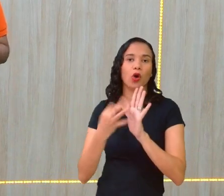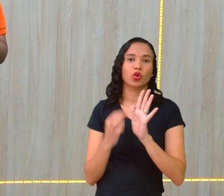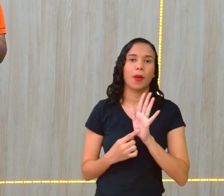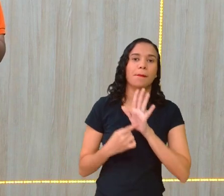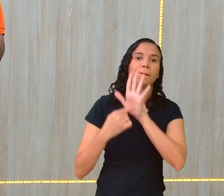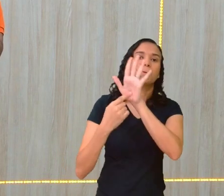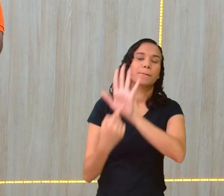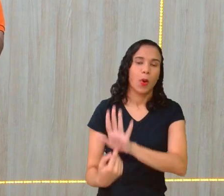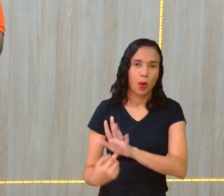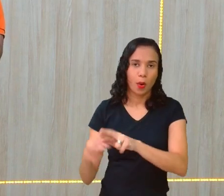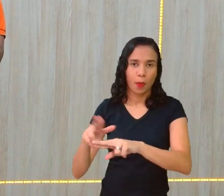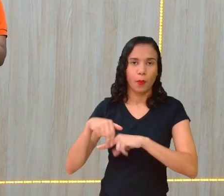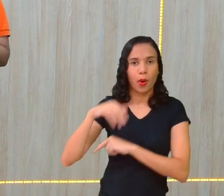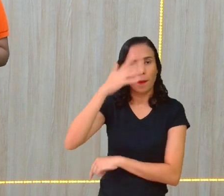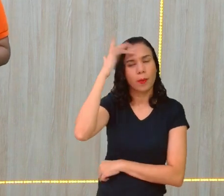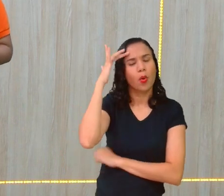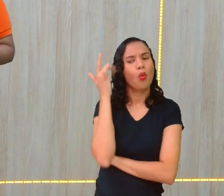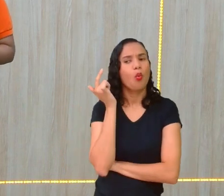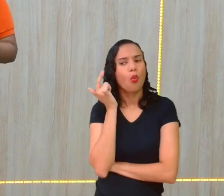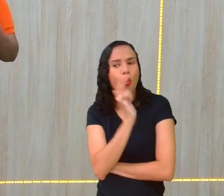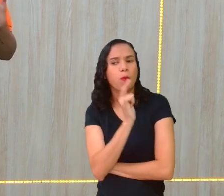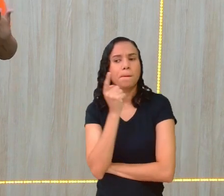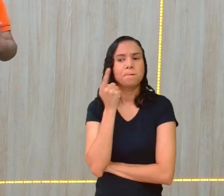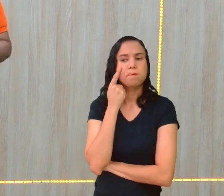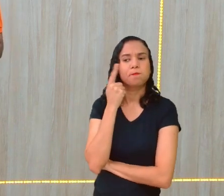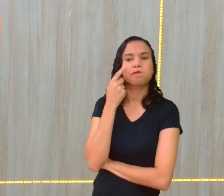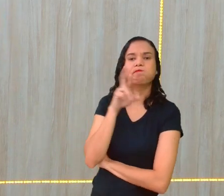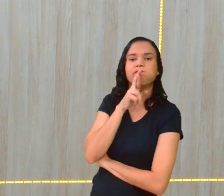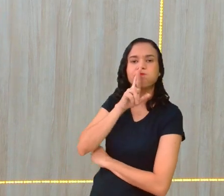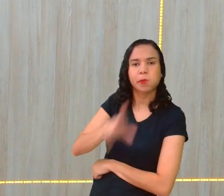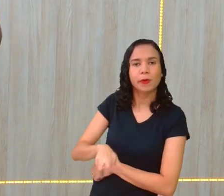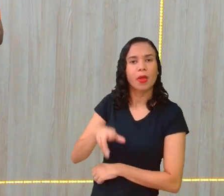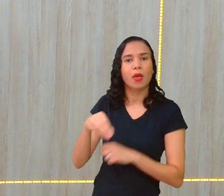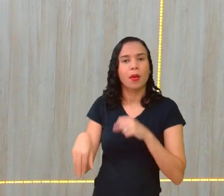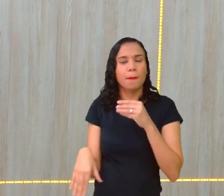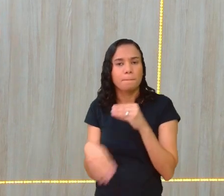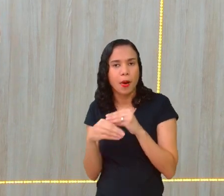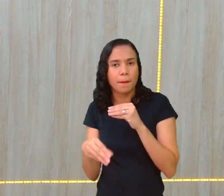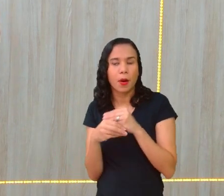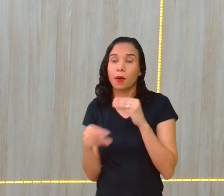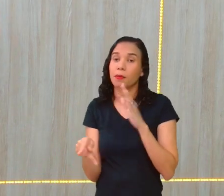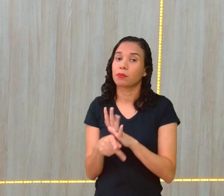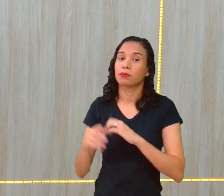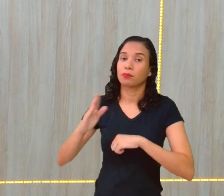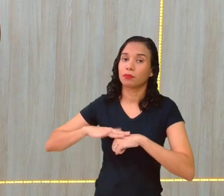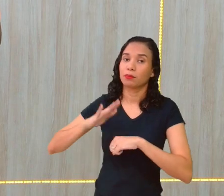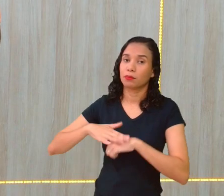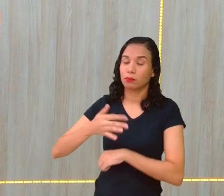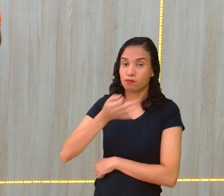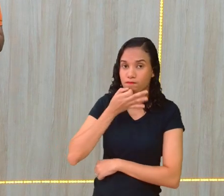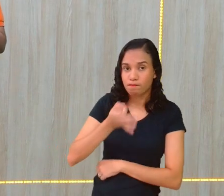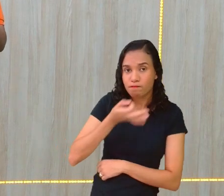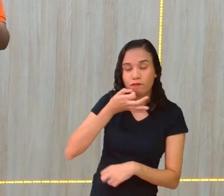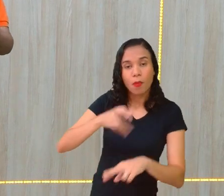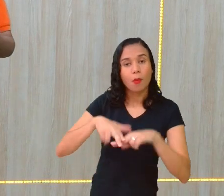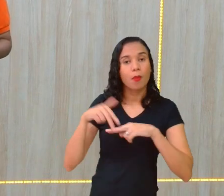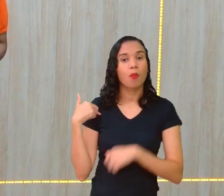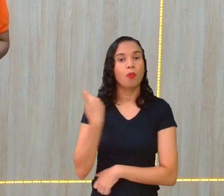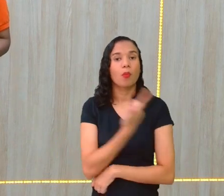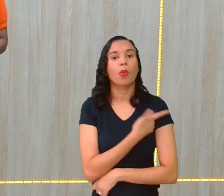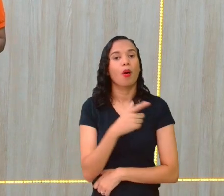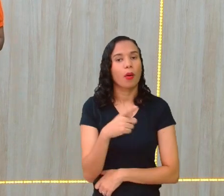marcada e aí o jornalista consegue responder, né, comentar pelas suas próprias opiniões, até porque a gente